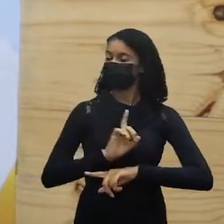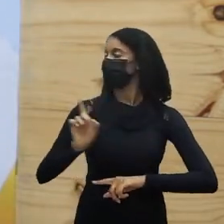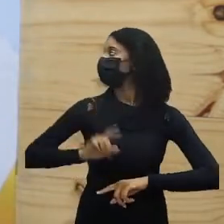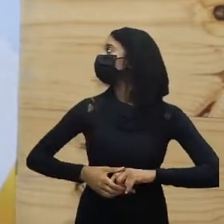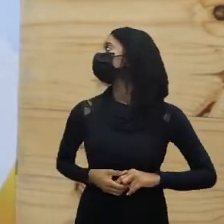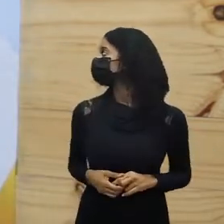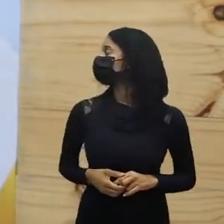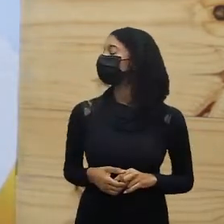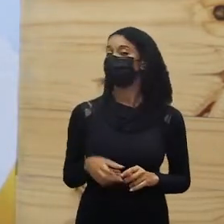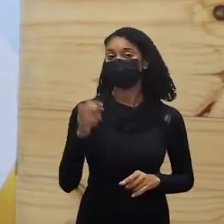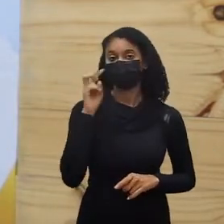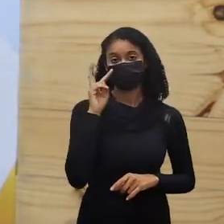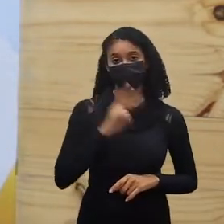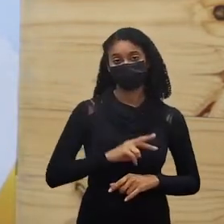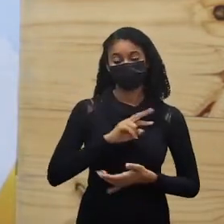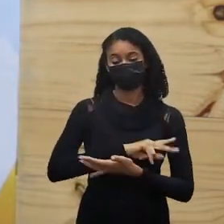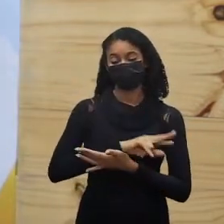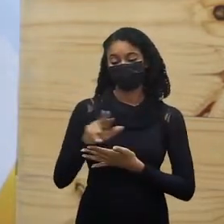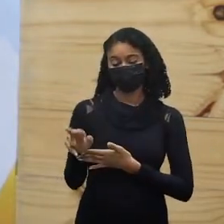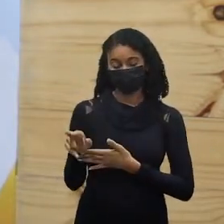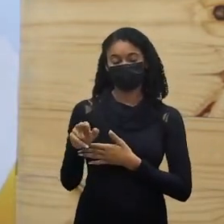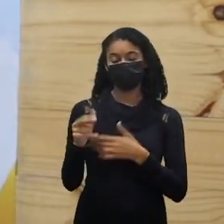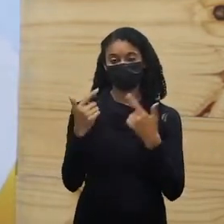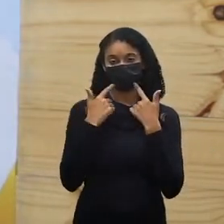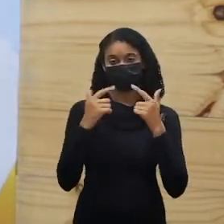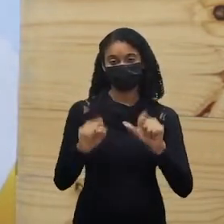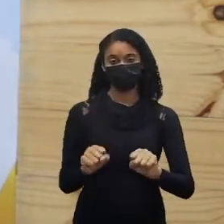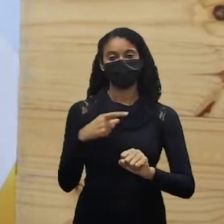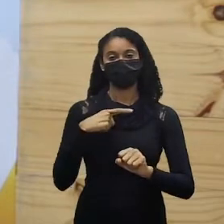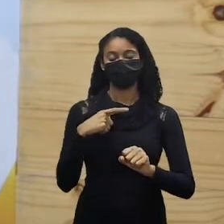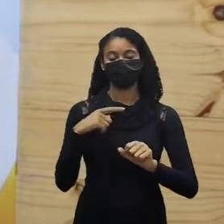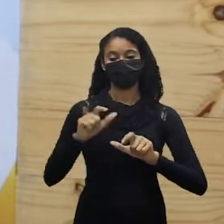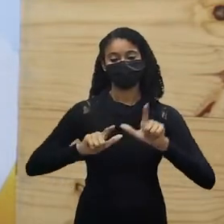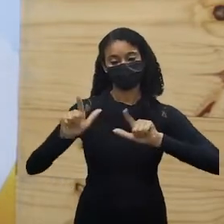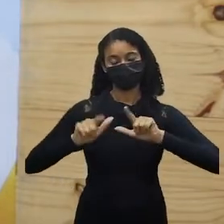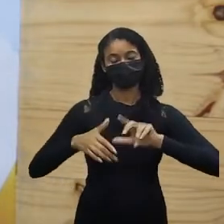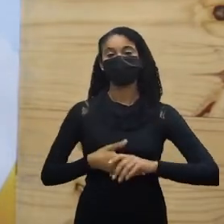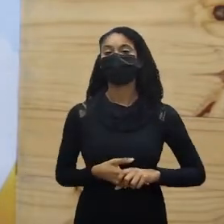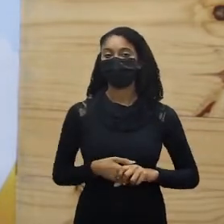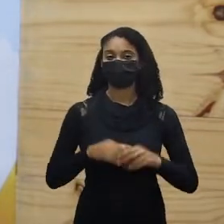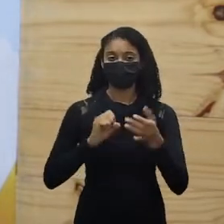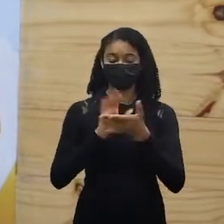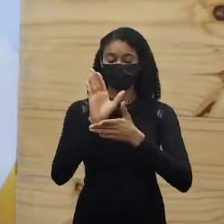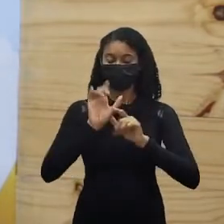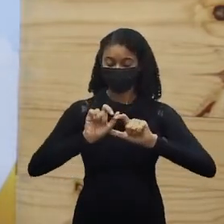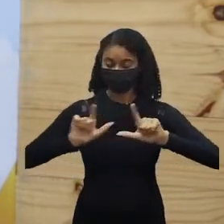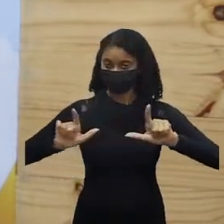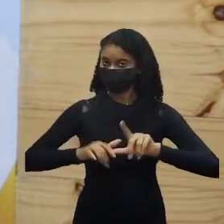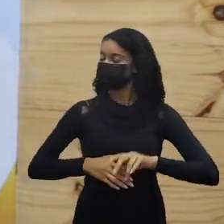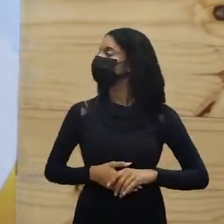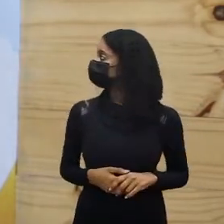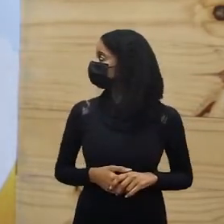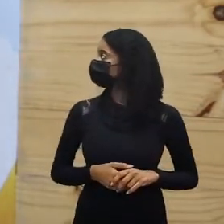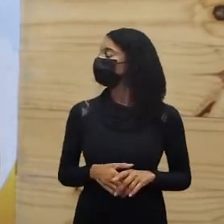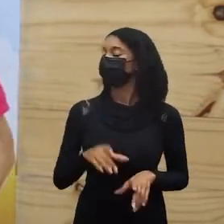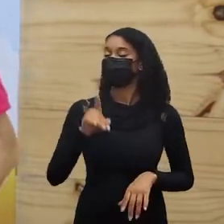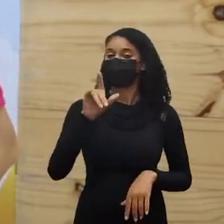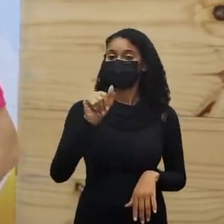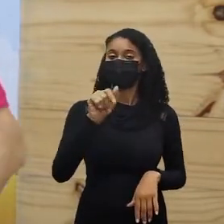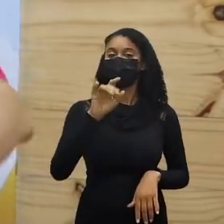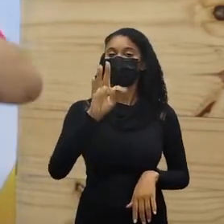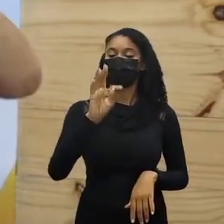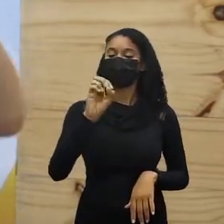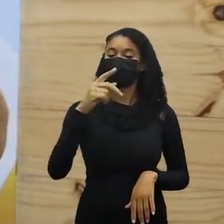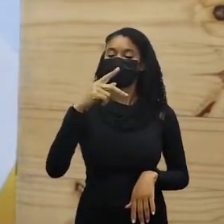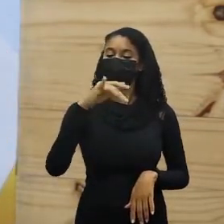variações linguísticas que nós temos na tela. Vamos ver aqui, mais uma vez, diatópica, diacrônica,